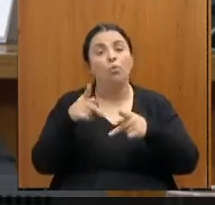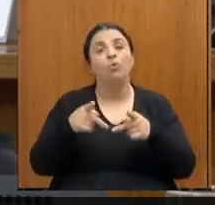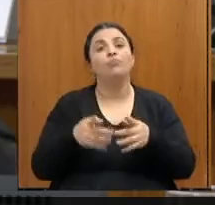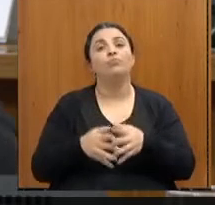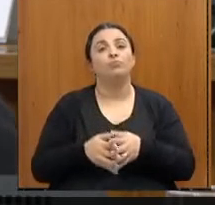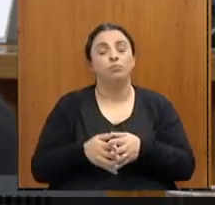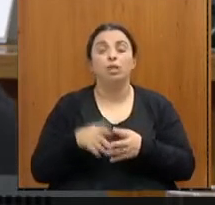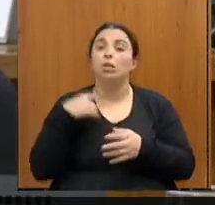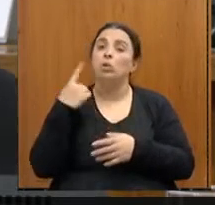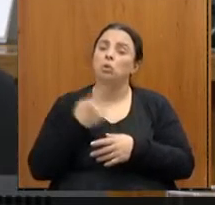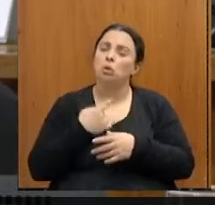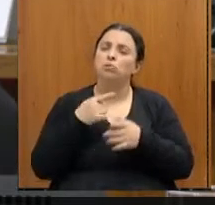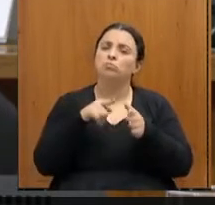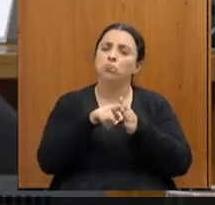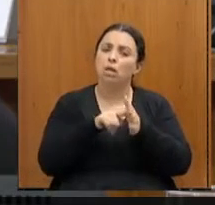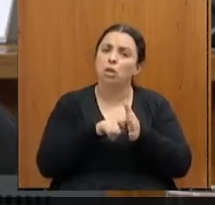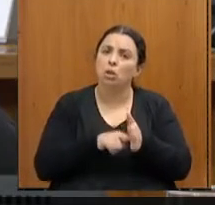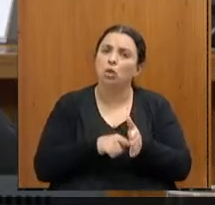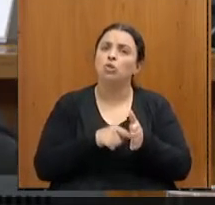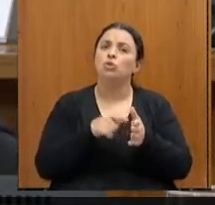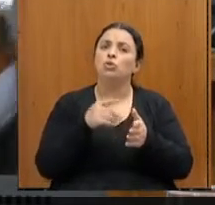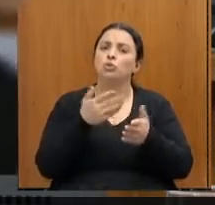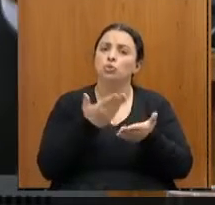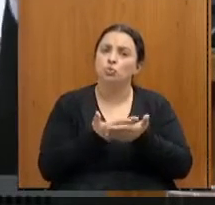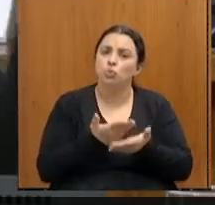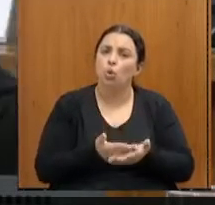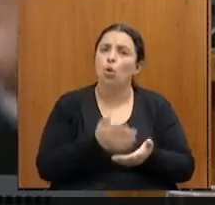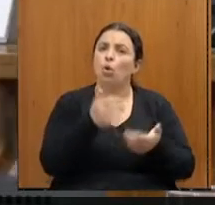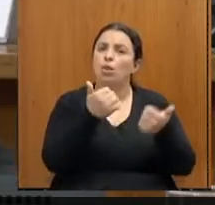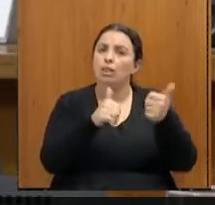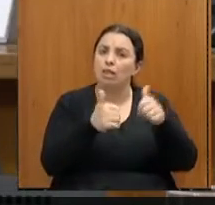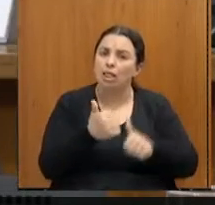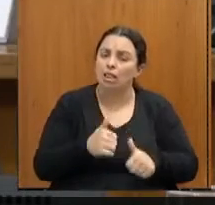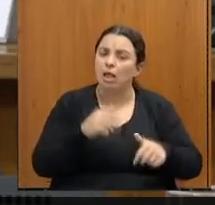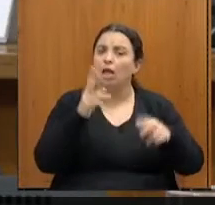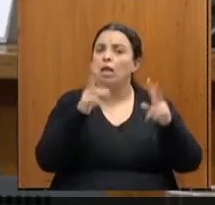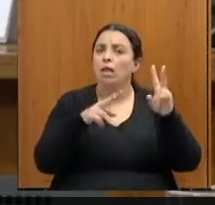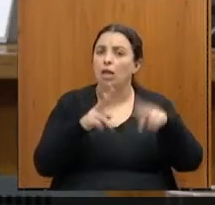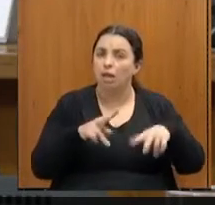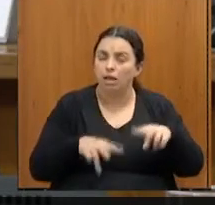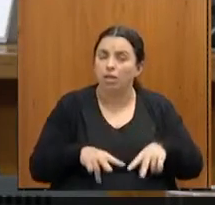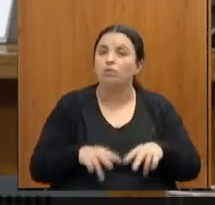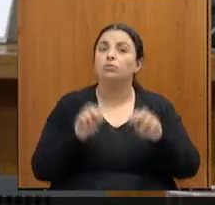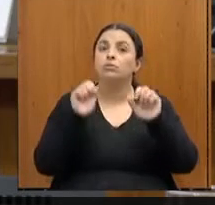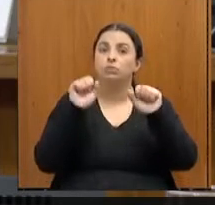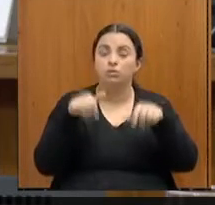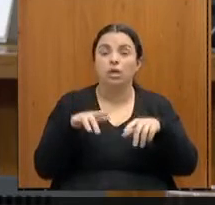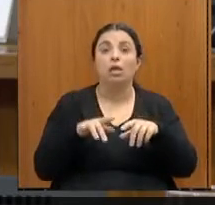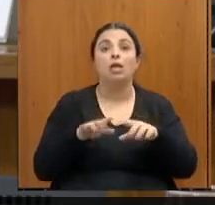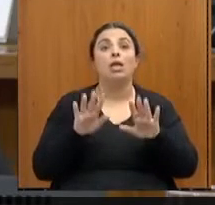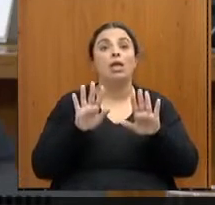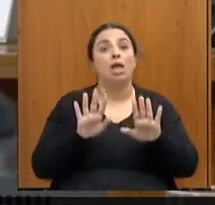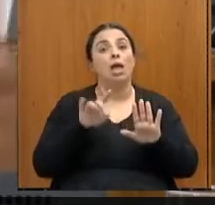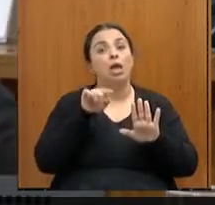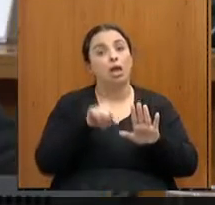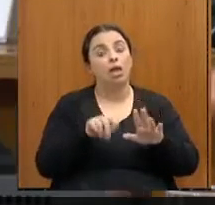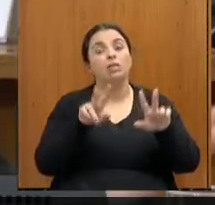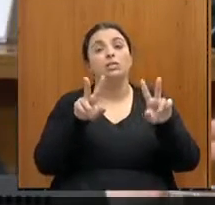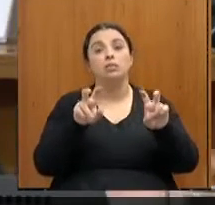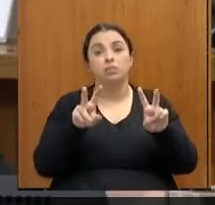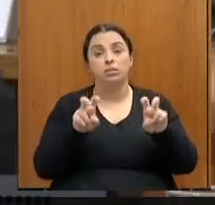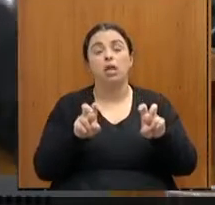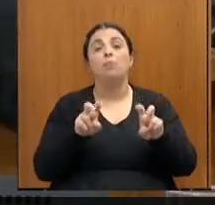fazendo todos os estudos todas as análises mas como senhor mesmo disse este assunto é e será